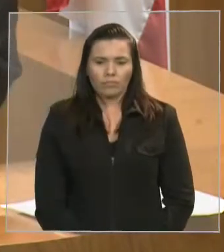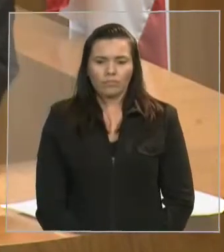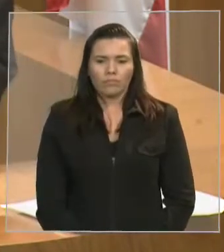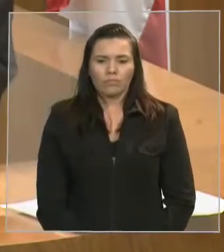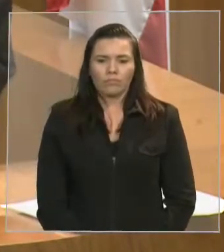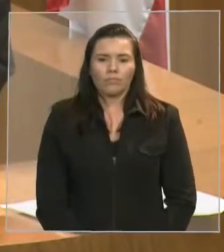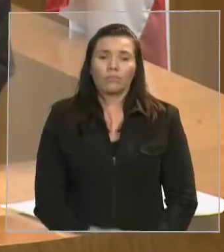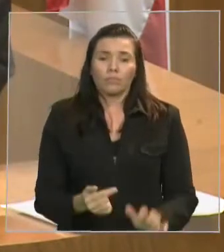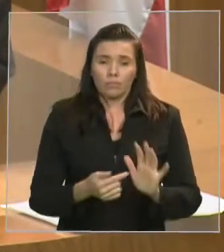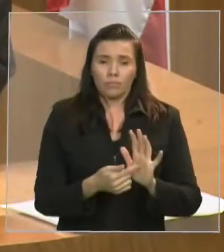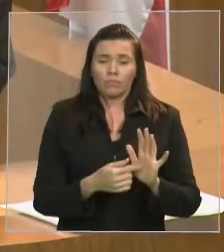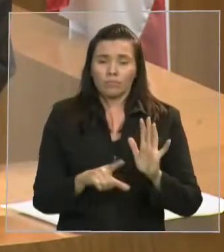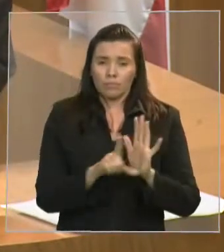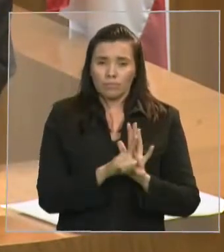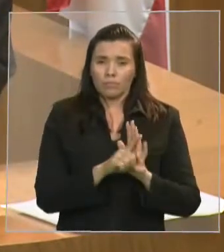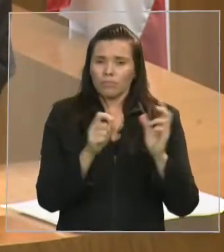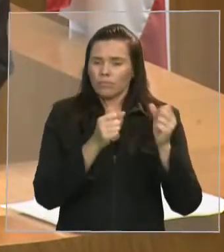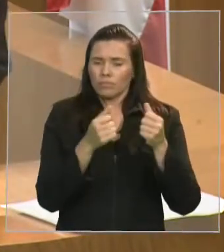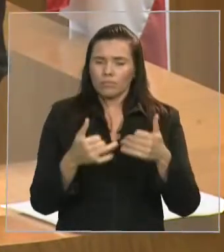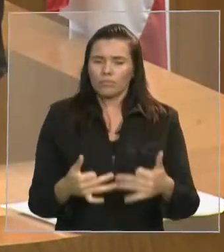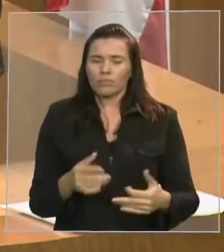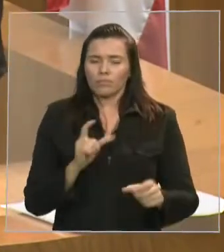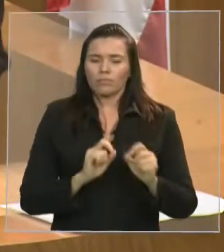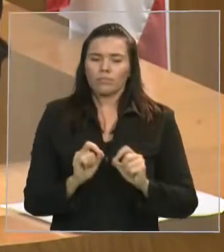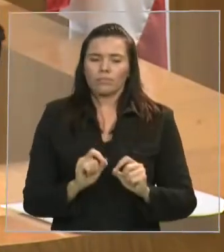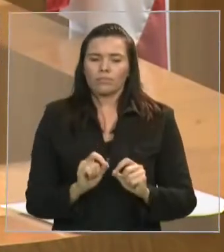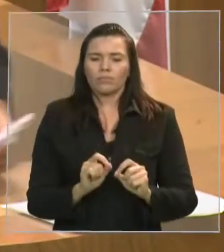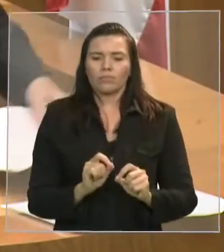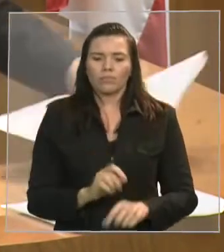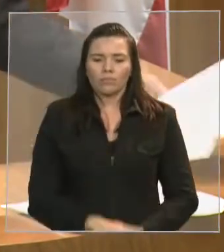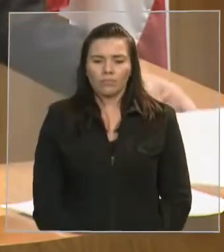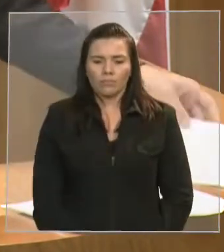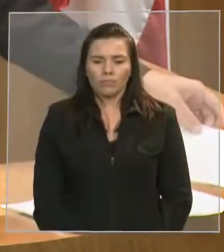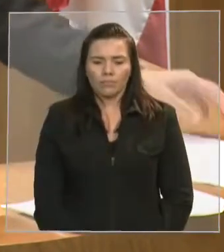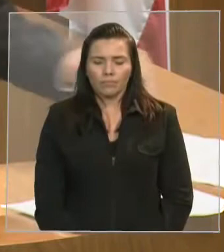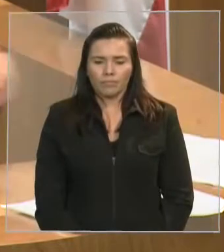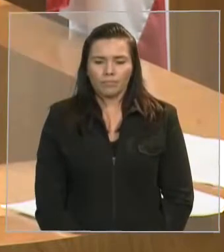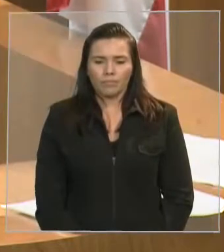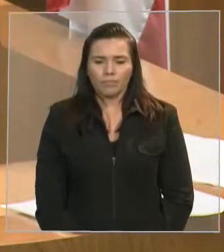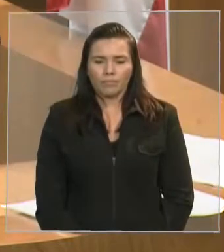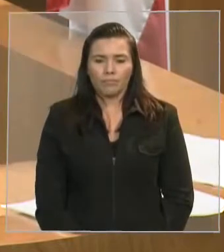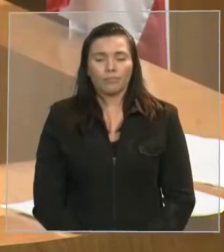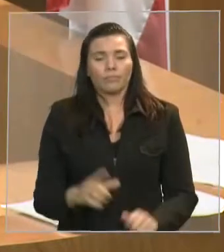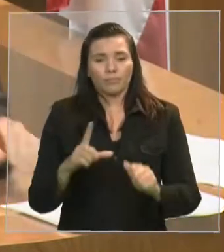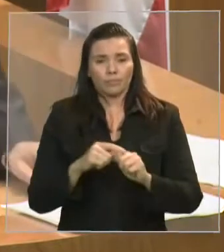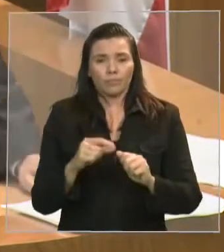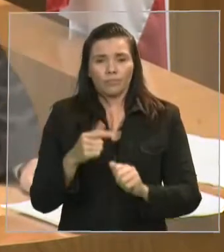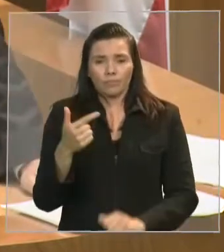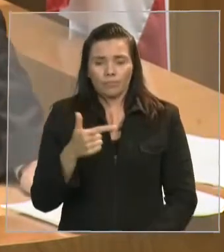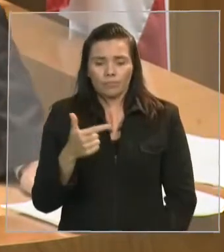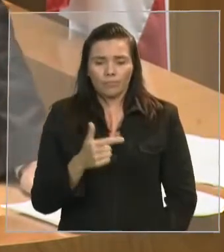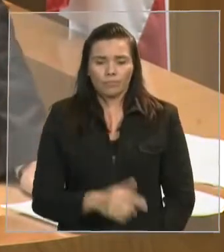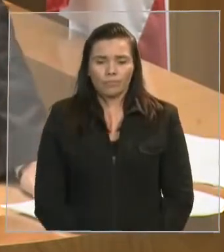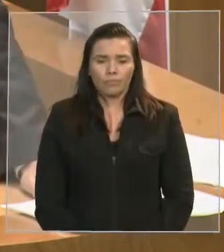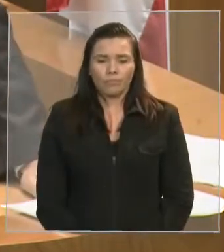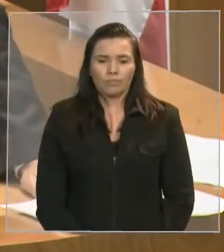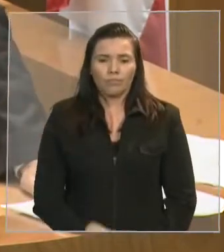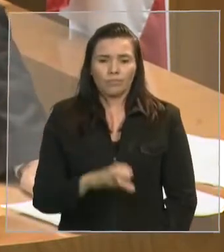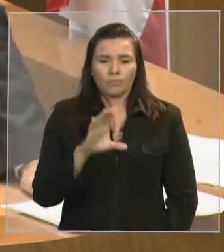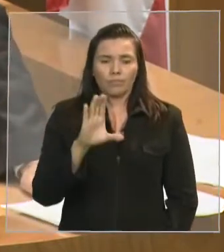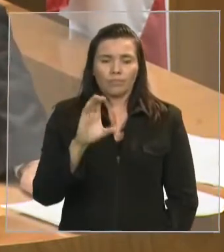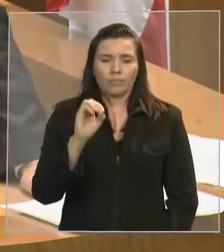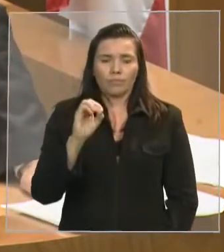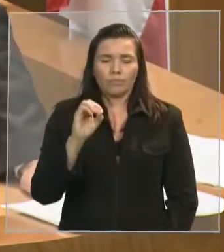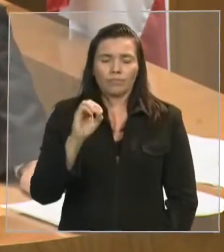clara, diz e deixa aqui, no seu artigo 2º, o CONESP é